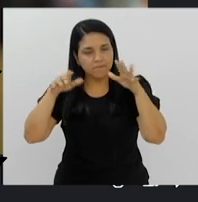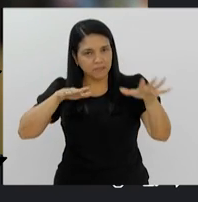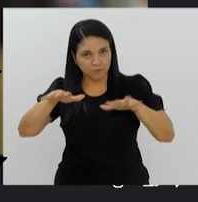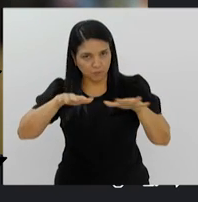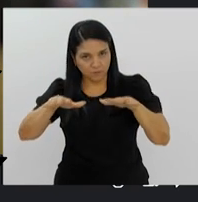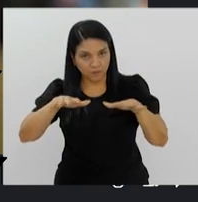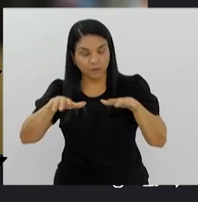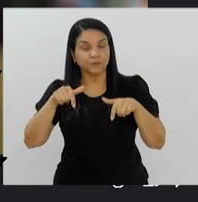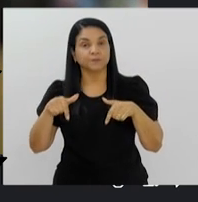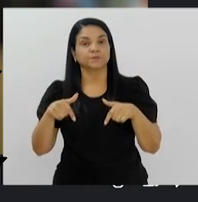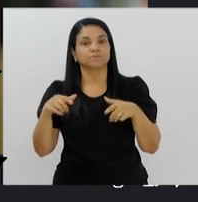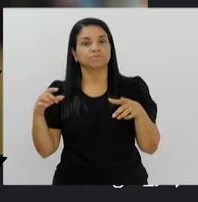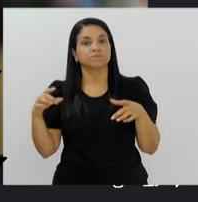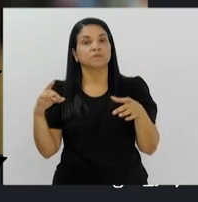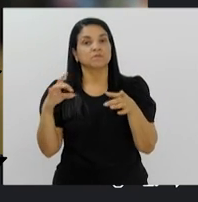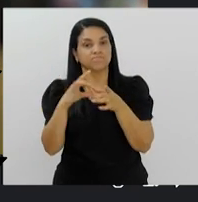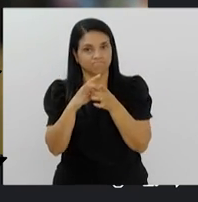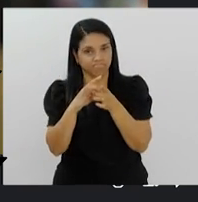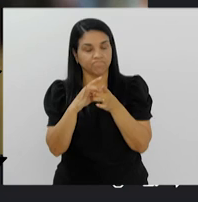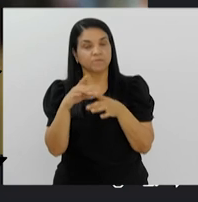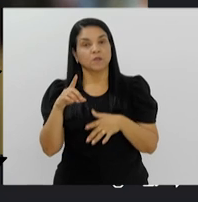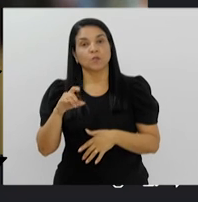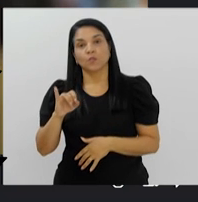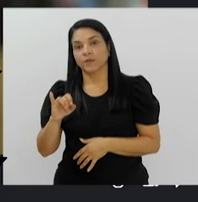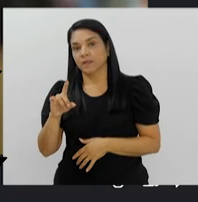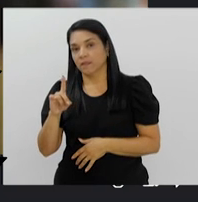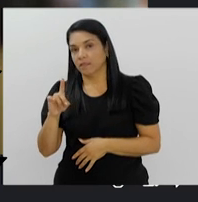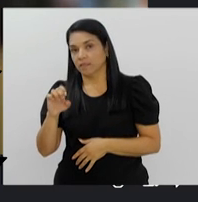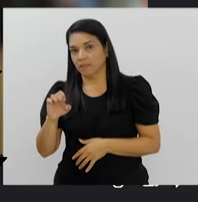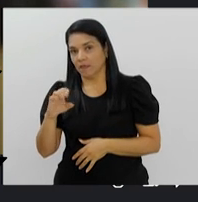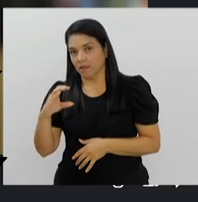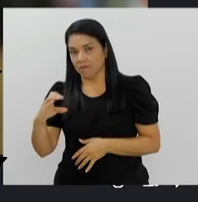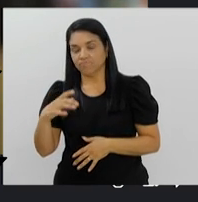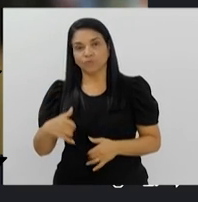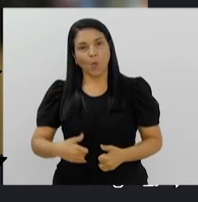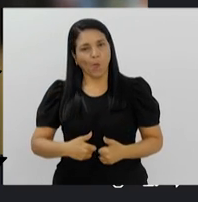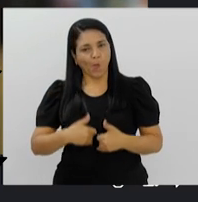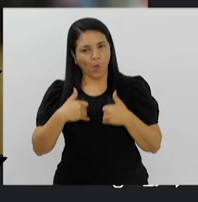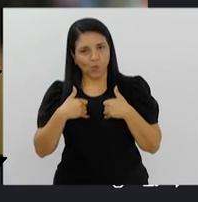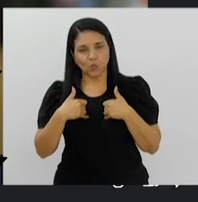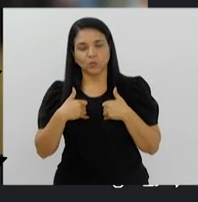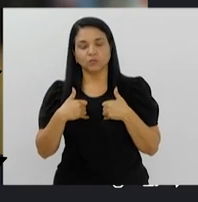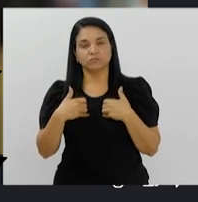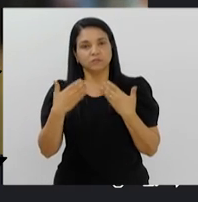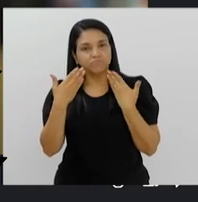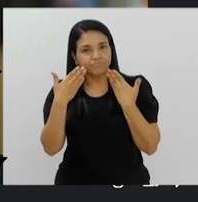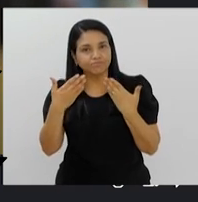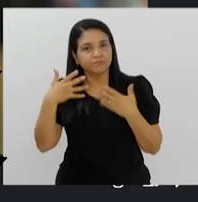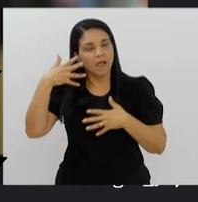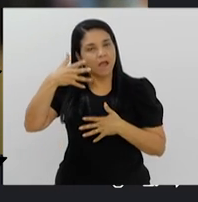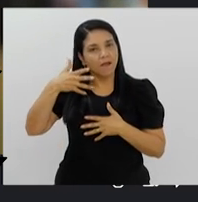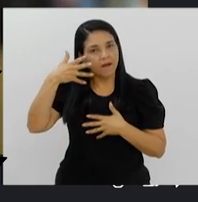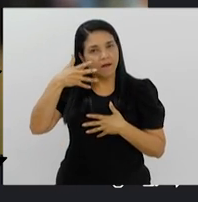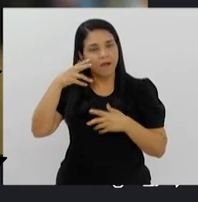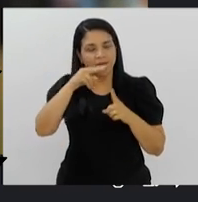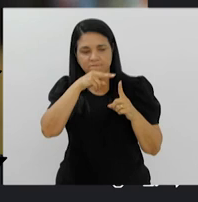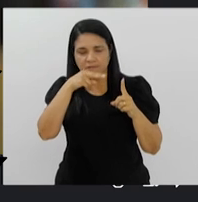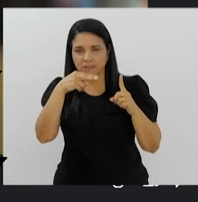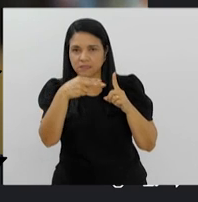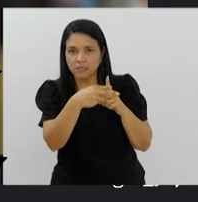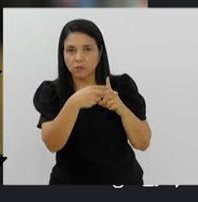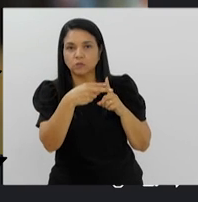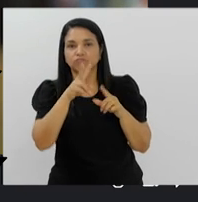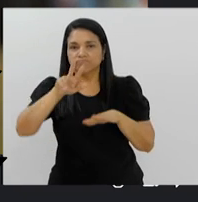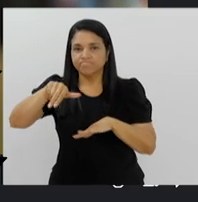eu queria dizer também que pro idec é uma uma uma honra ocupar espaços como esse né e apresentar eh a sua visão o seu